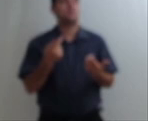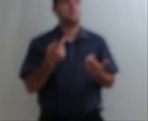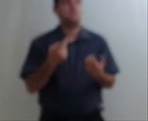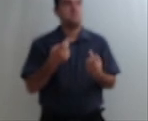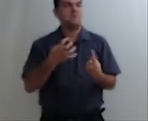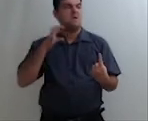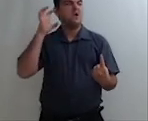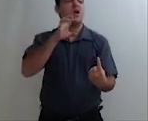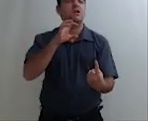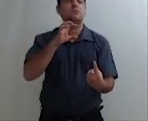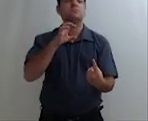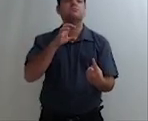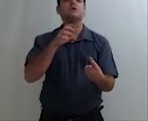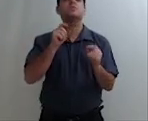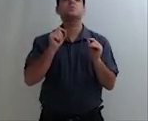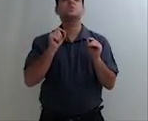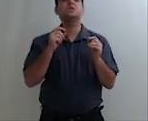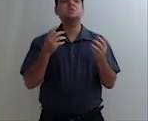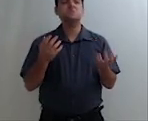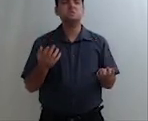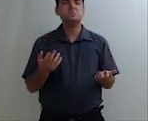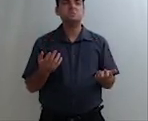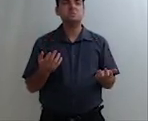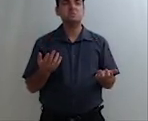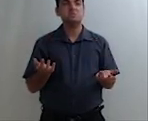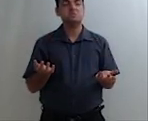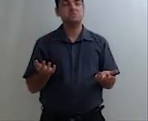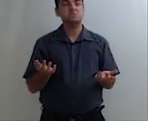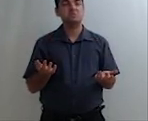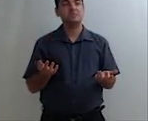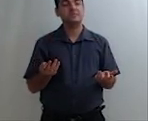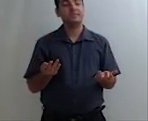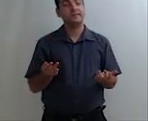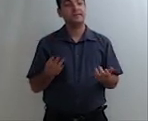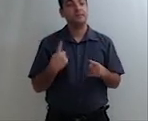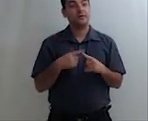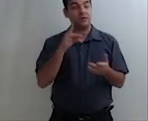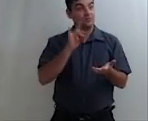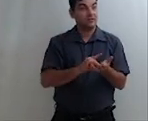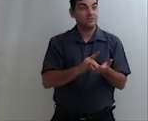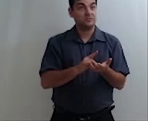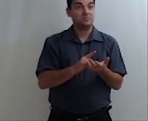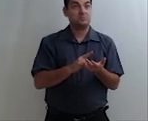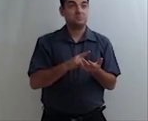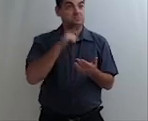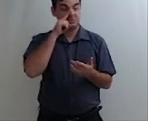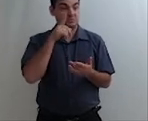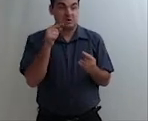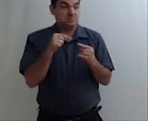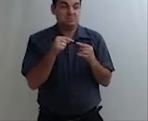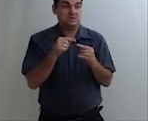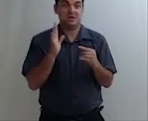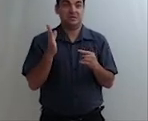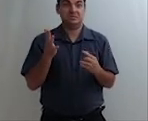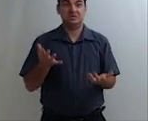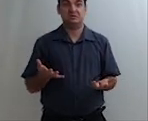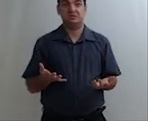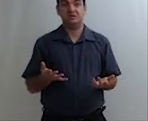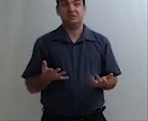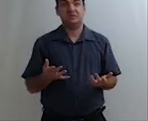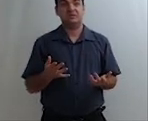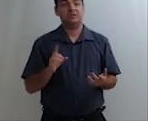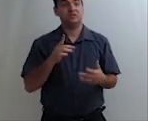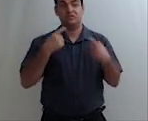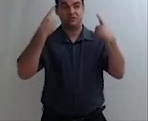e em princípio o o fato criminoso já abrangeria Inclusive essa violência